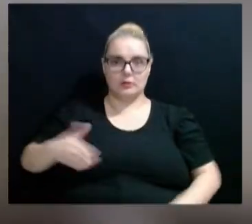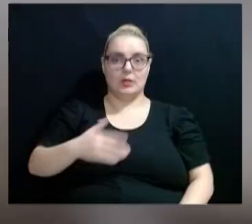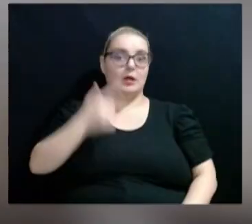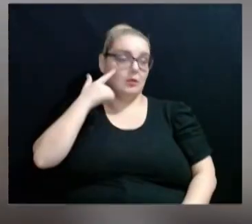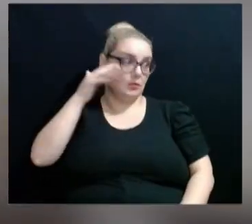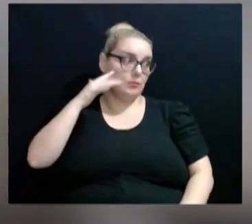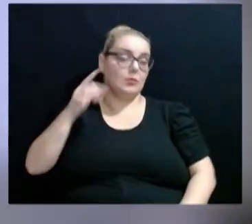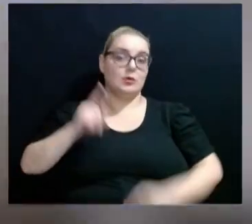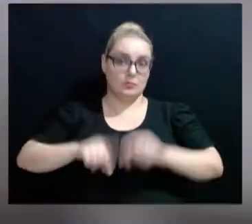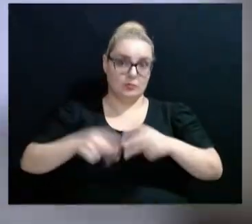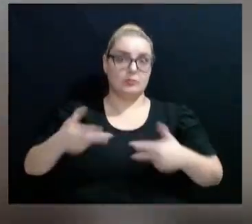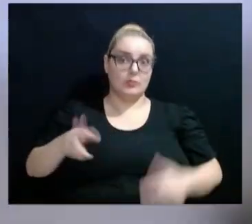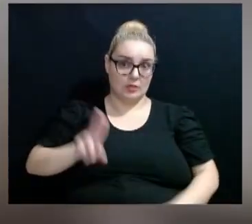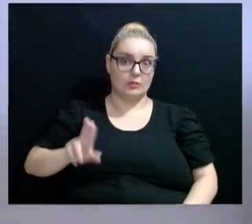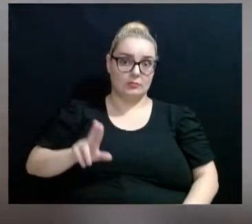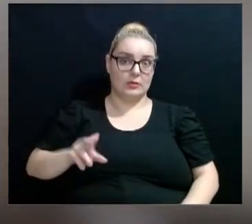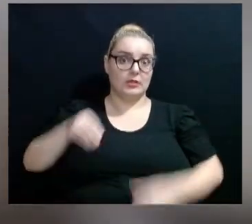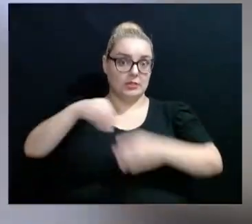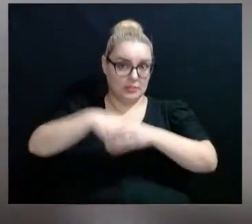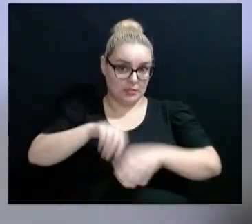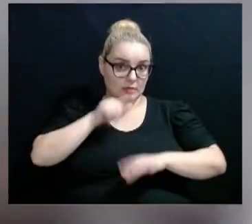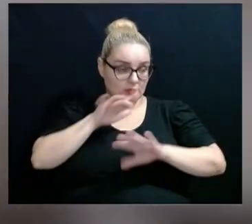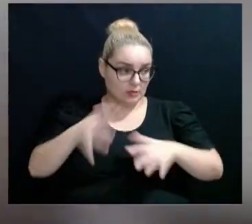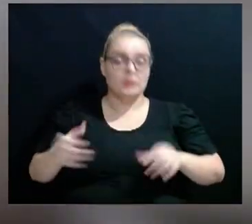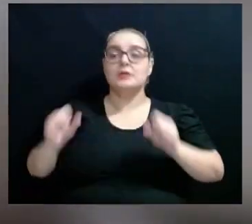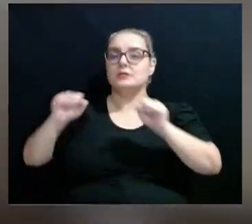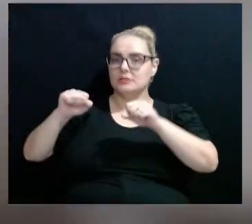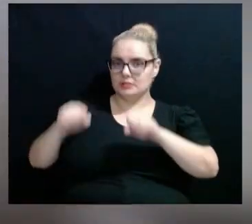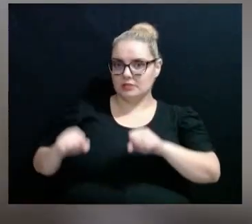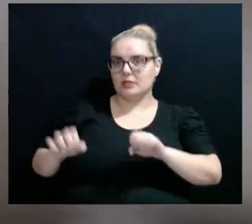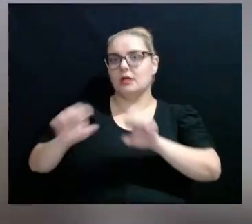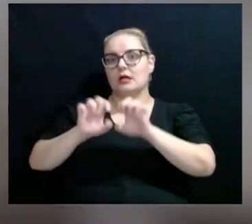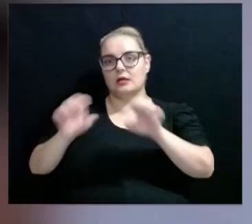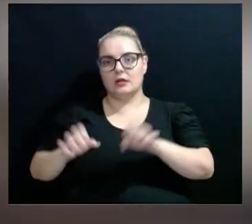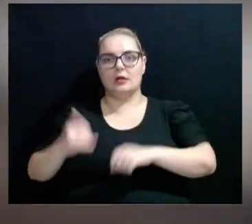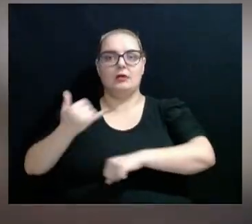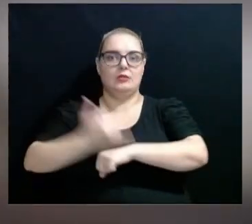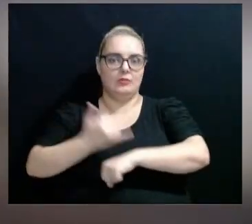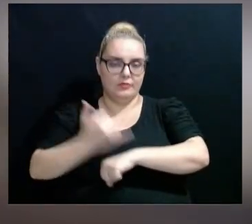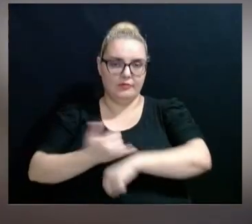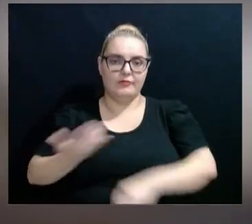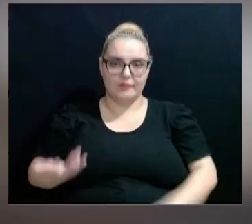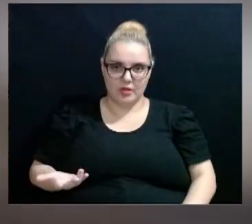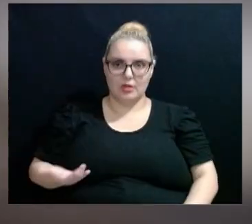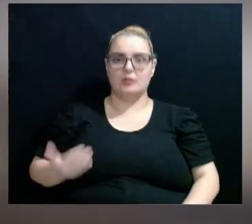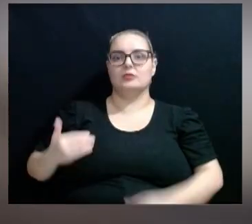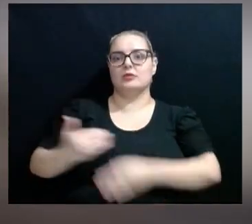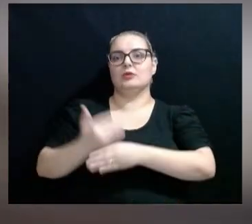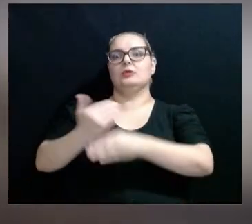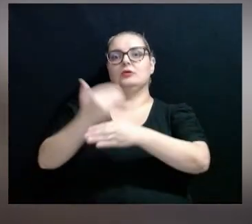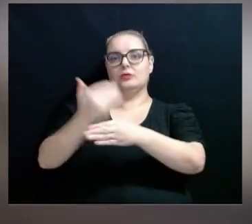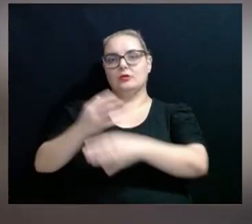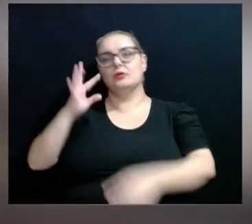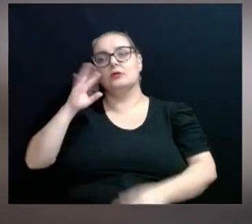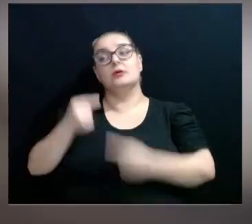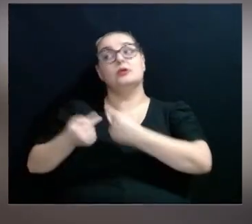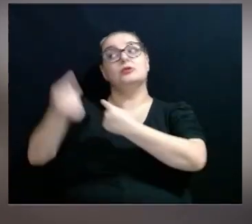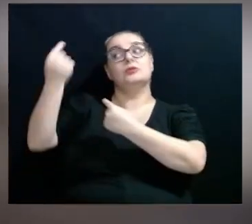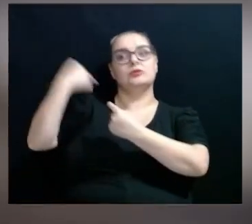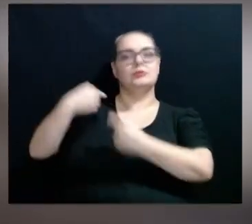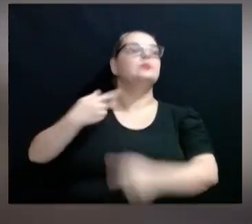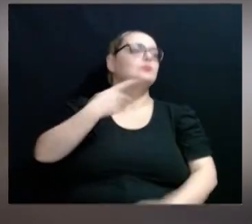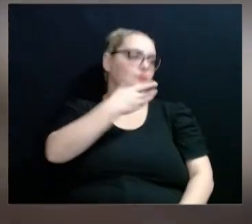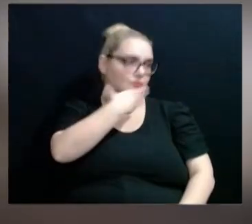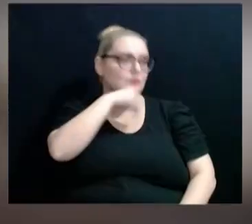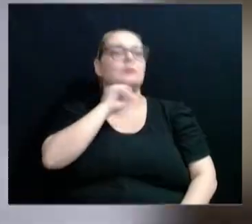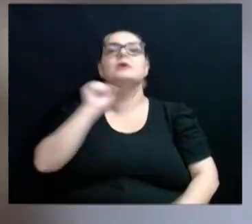de peixes real E ali. aí você tem que pensar também, inclusive, no material que Aí, você vai usar para tudo isso. sim, aí tem a estrutura, a ferragem, que a gente